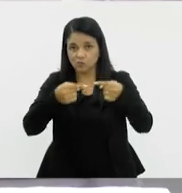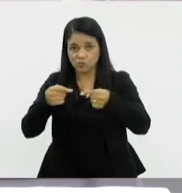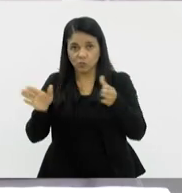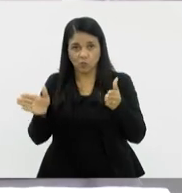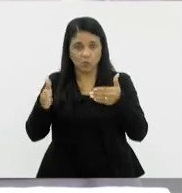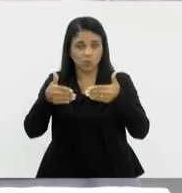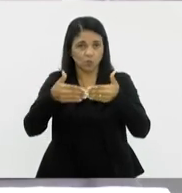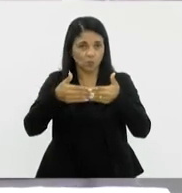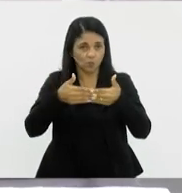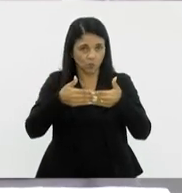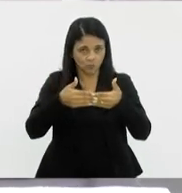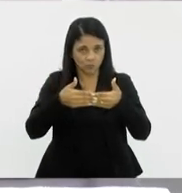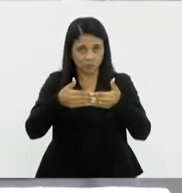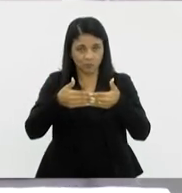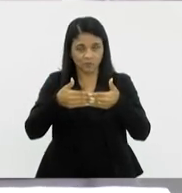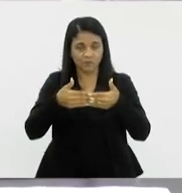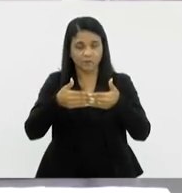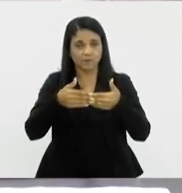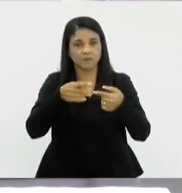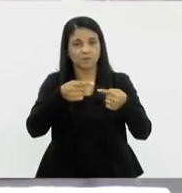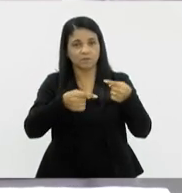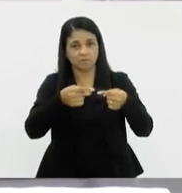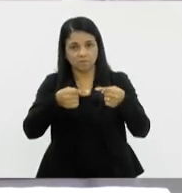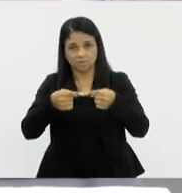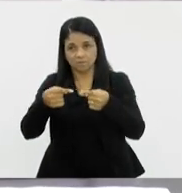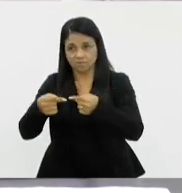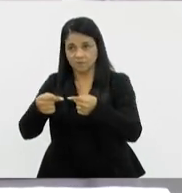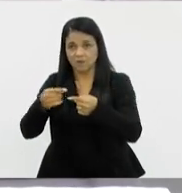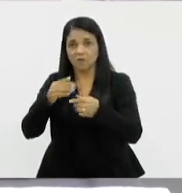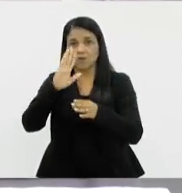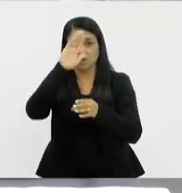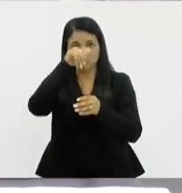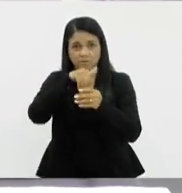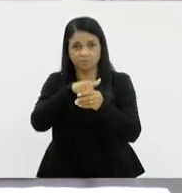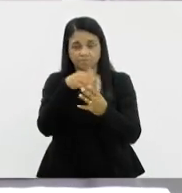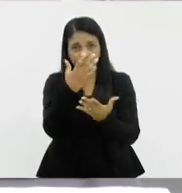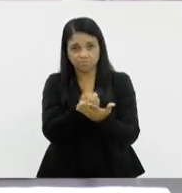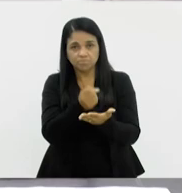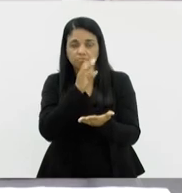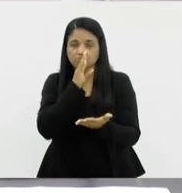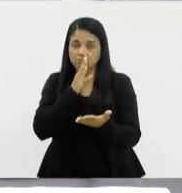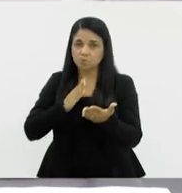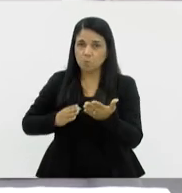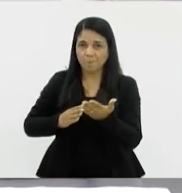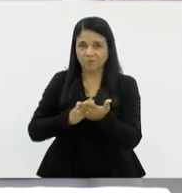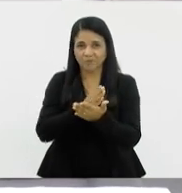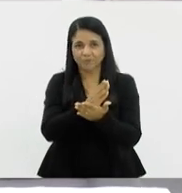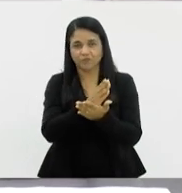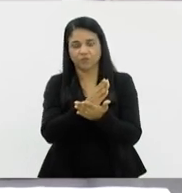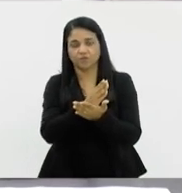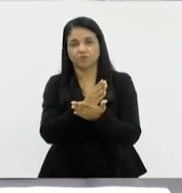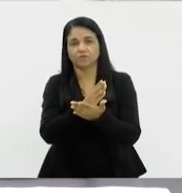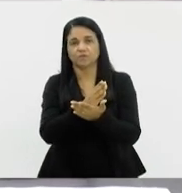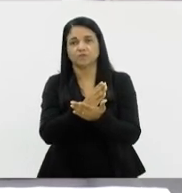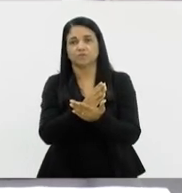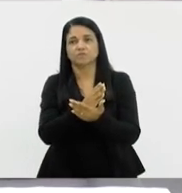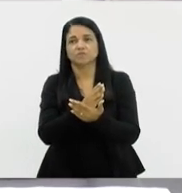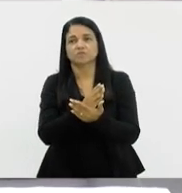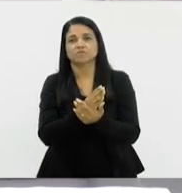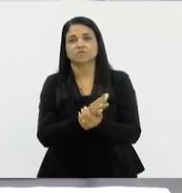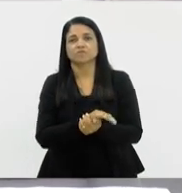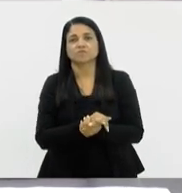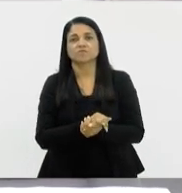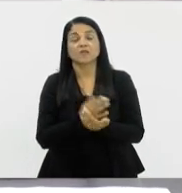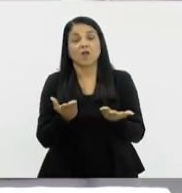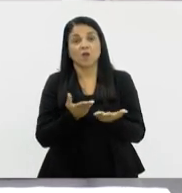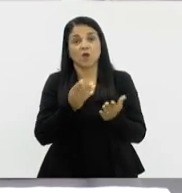havendo quem queira discutir. Encerrada a discussão. Em votação, os senhores que aprovam, permaneçam como estão. Aprovado.